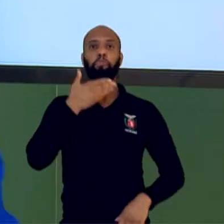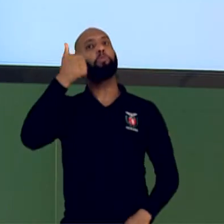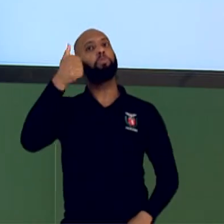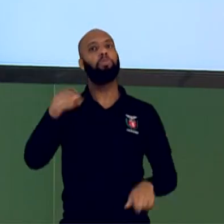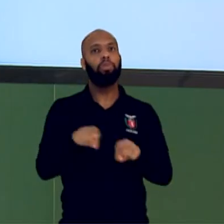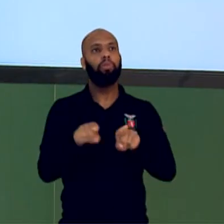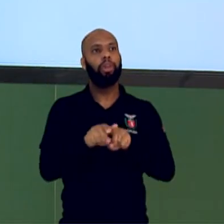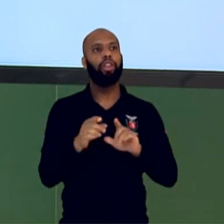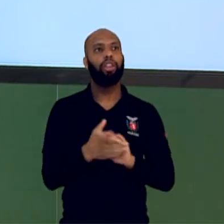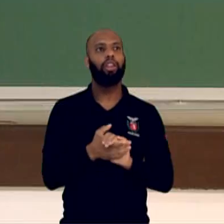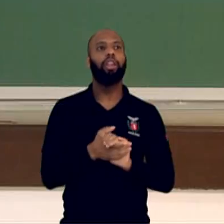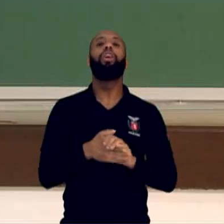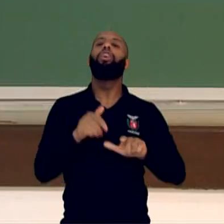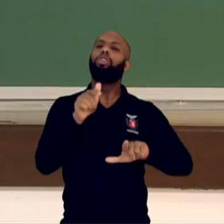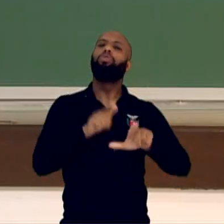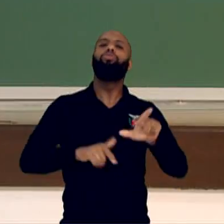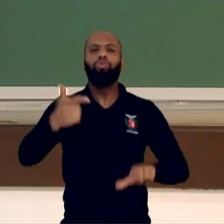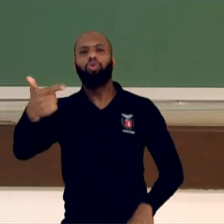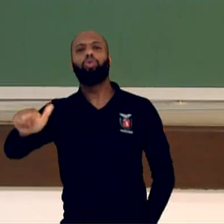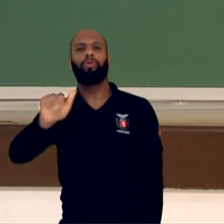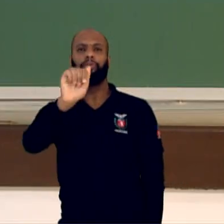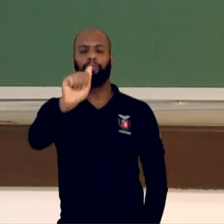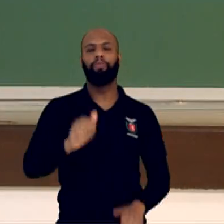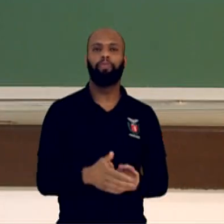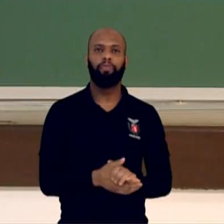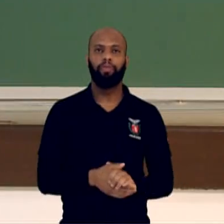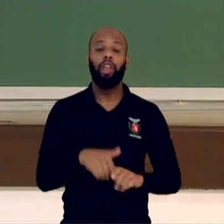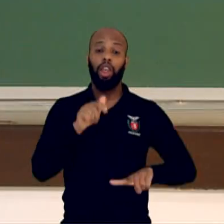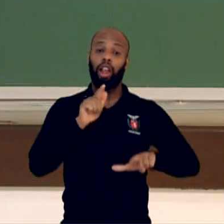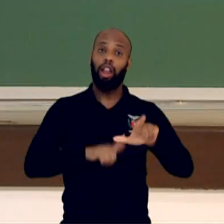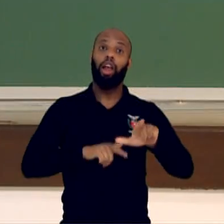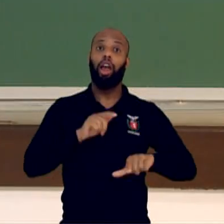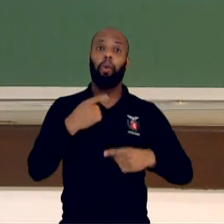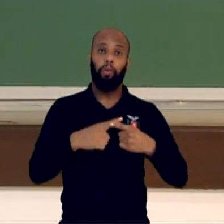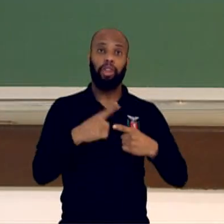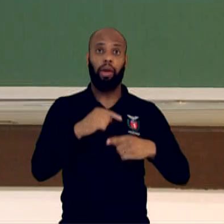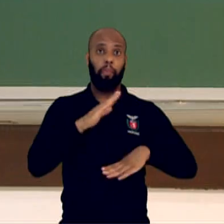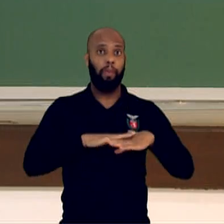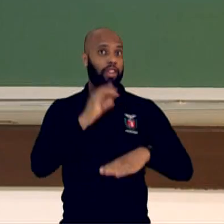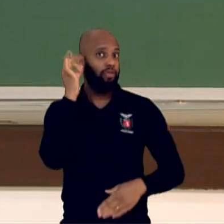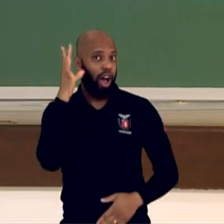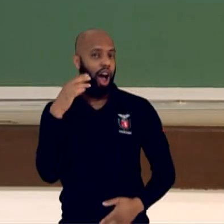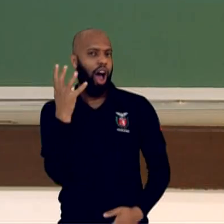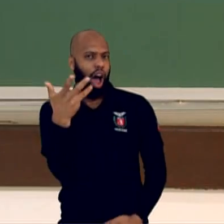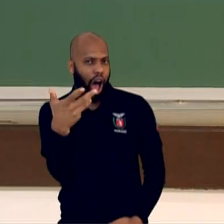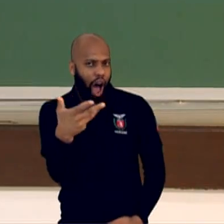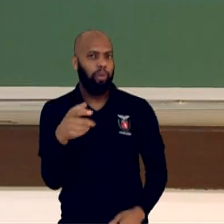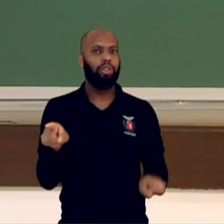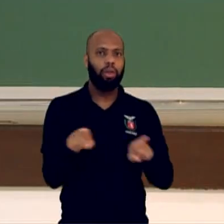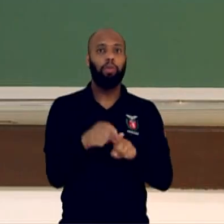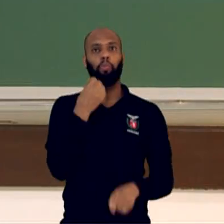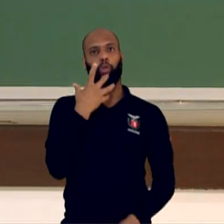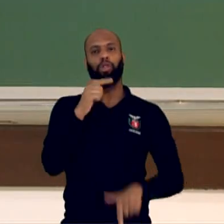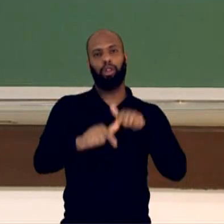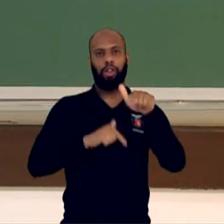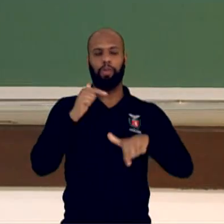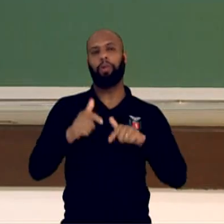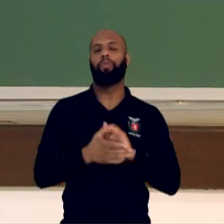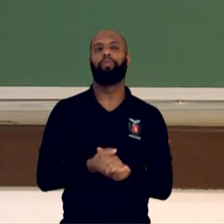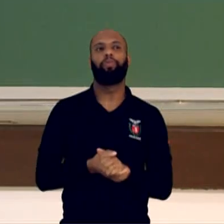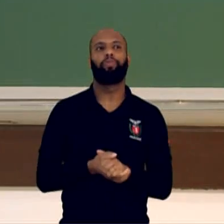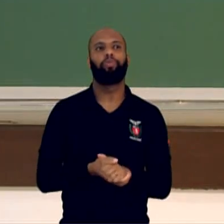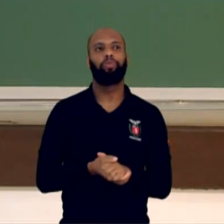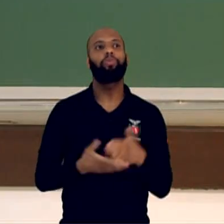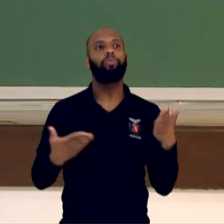eficiente, tá? Então, de volta à letra A. Você vai deixar o trabalho mais fácil e mais, né? Mais rápido, mais eficiente.